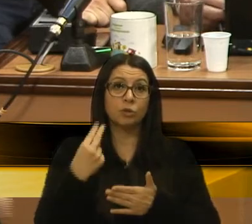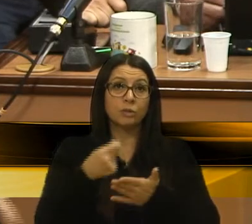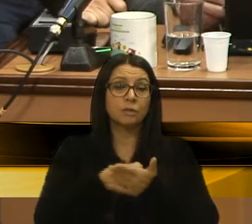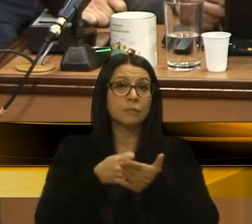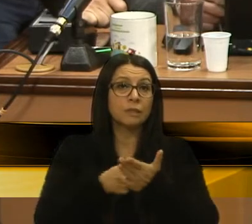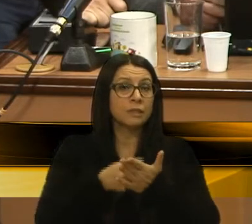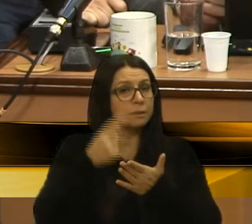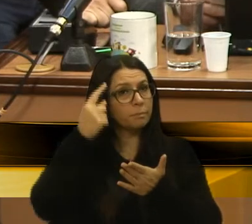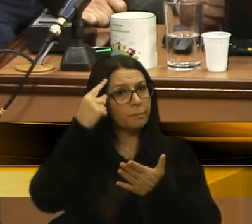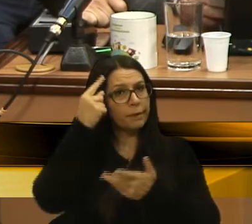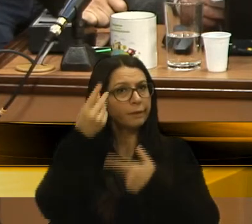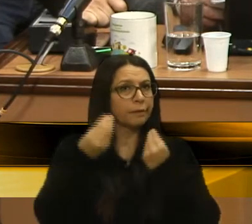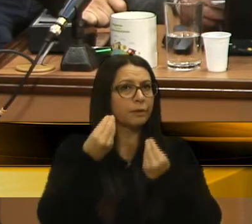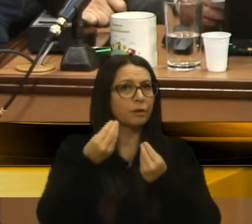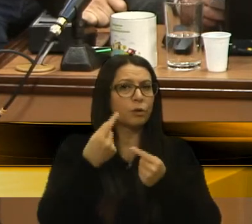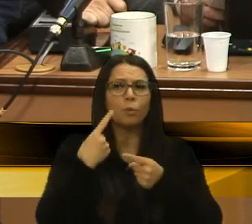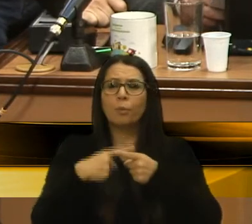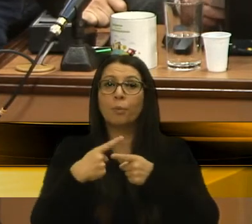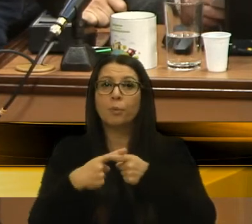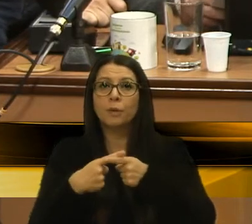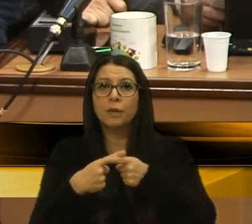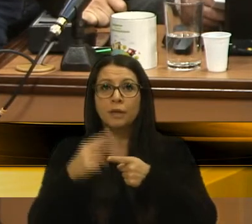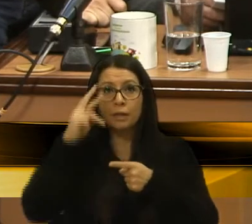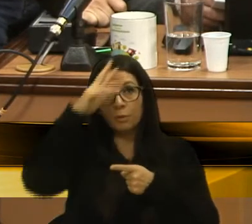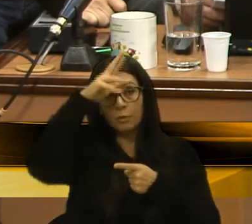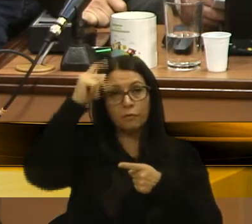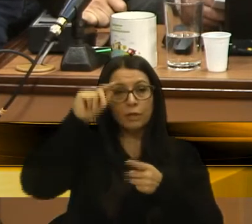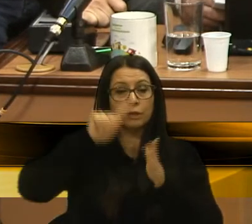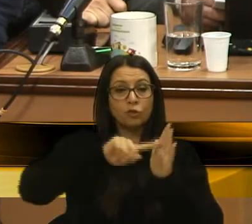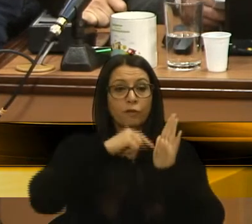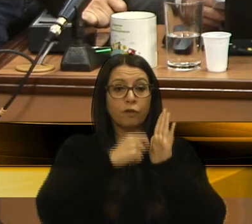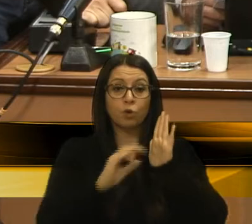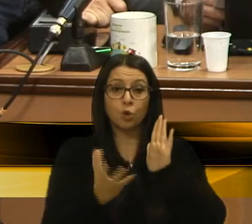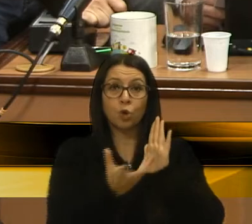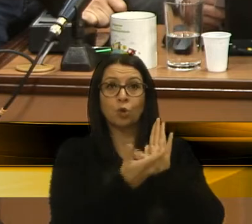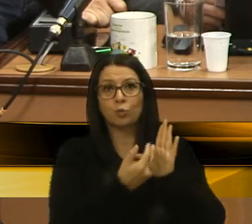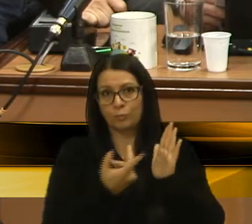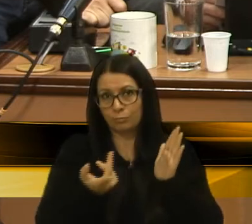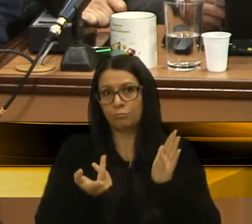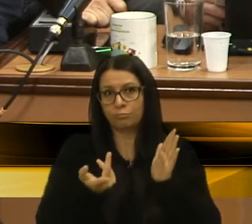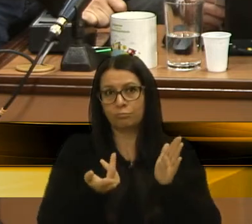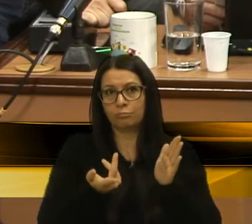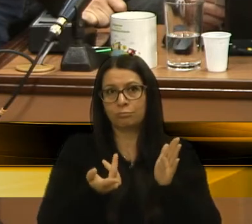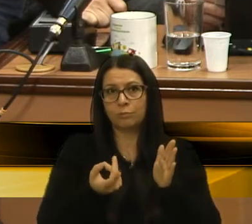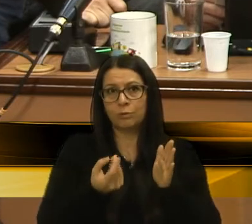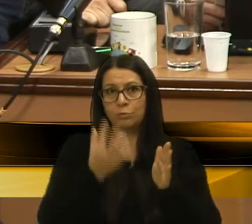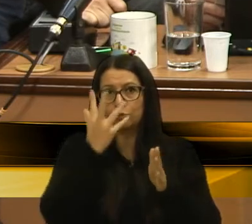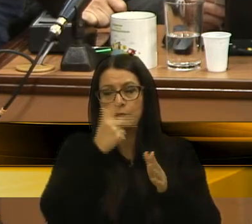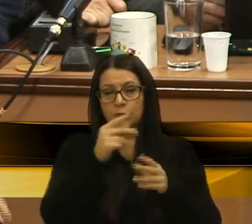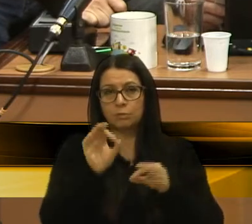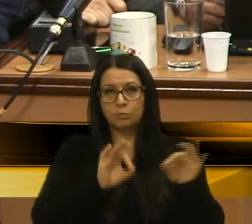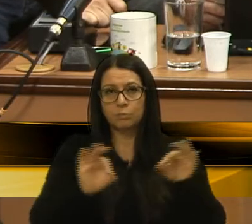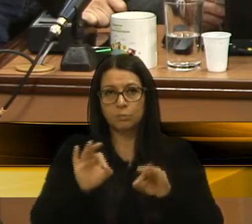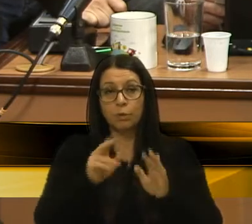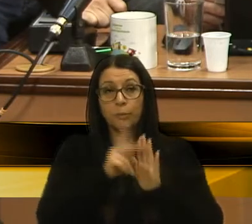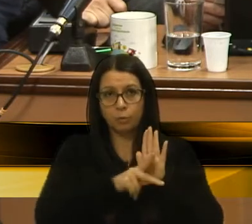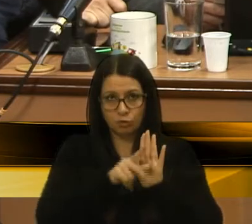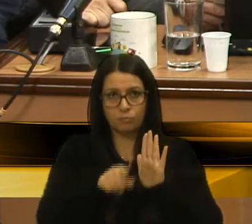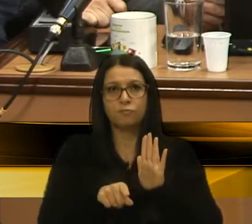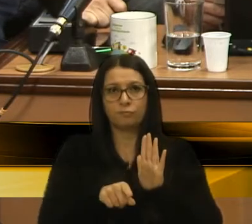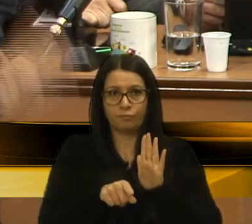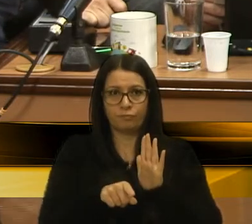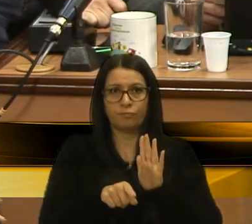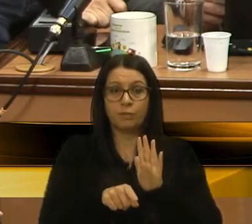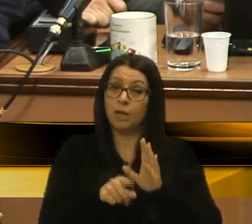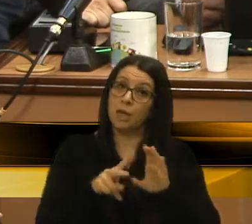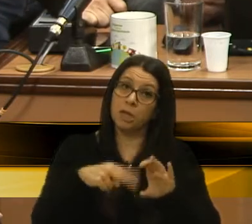uma leitura do porquê o senhor prefeito vetou na integralidade este belo projeto. A